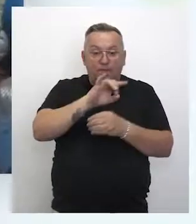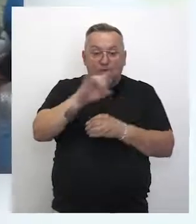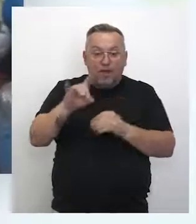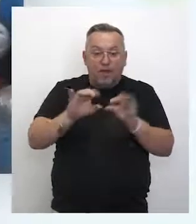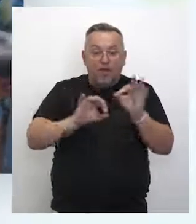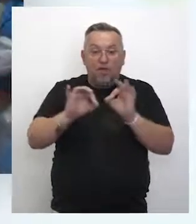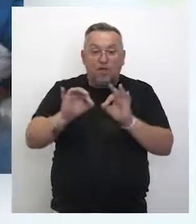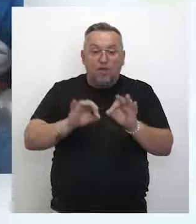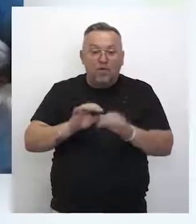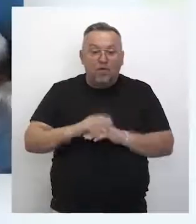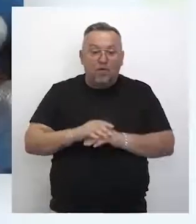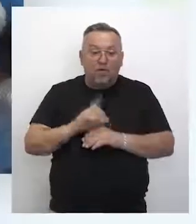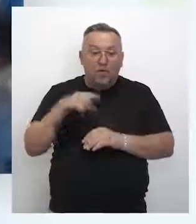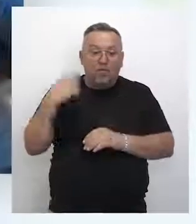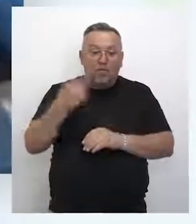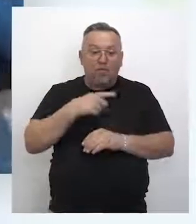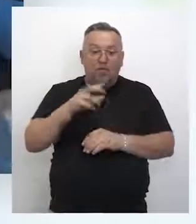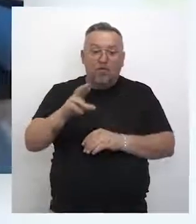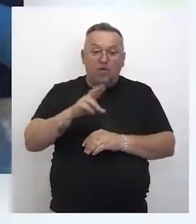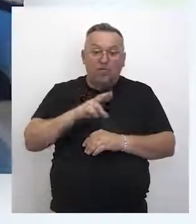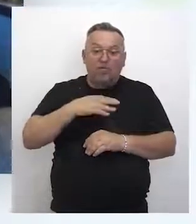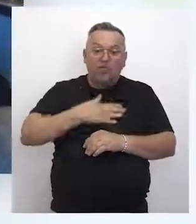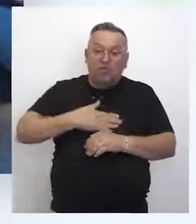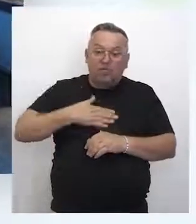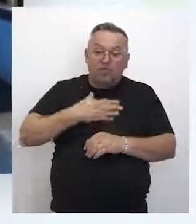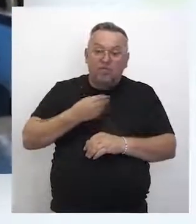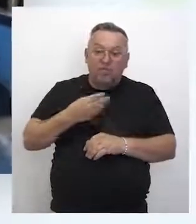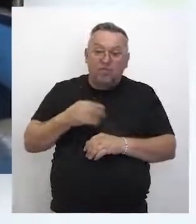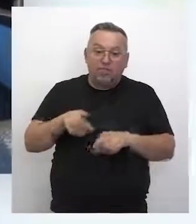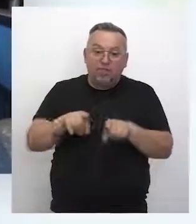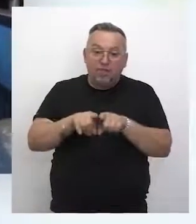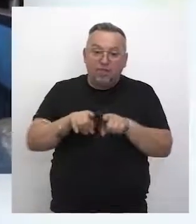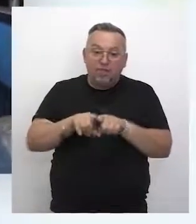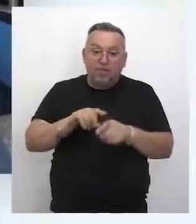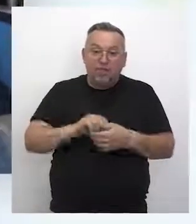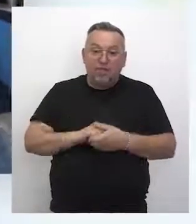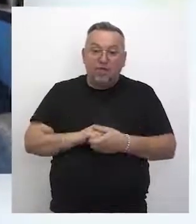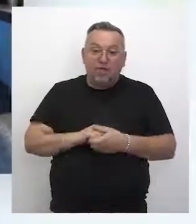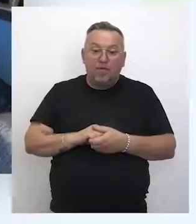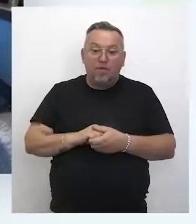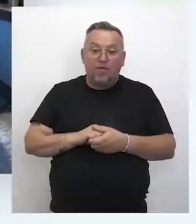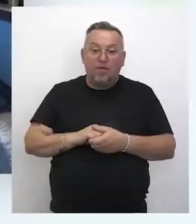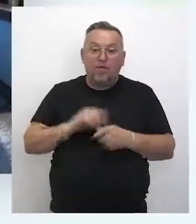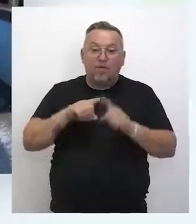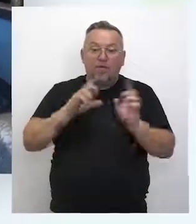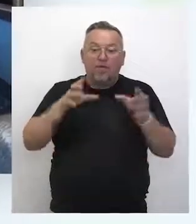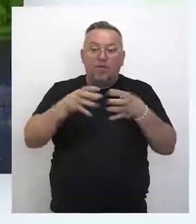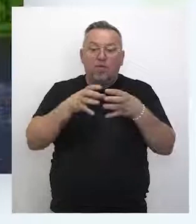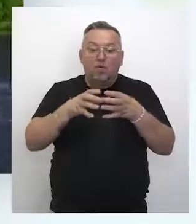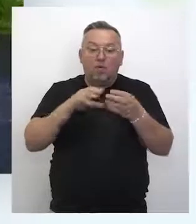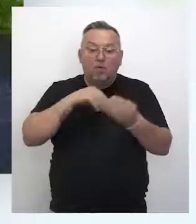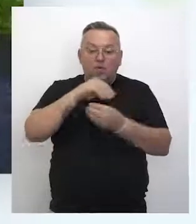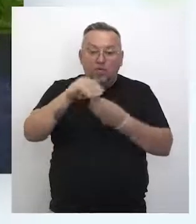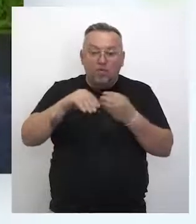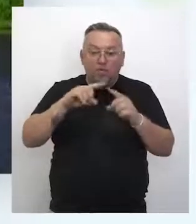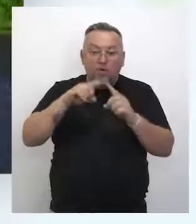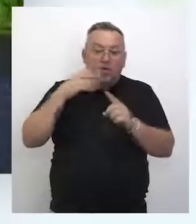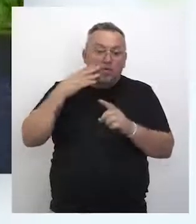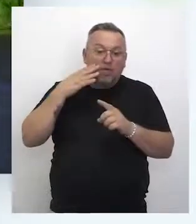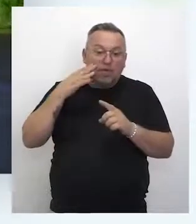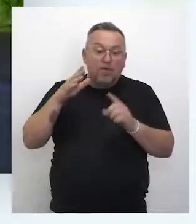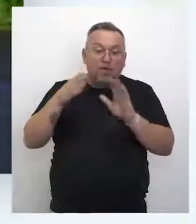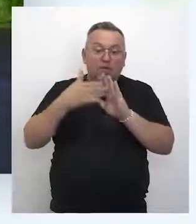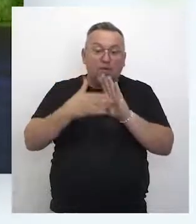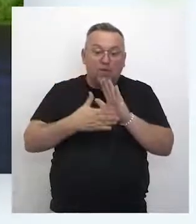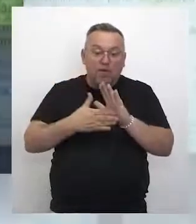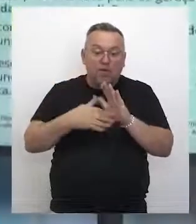manejo. E isso é para nós resultado de satisfação também, razão de satisfação pelo envolvimento dos grupos e cada vez mais saber que a proposta de